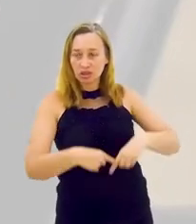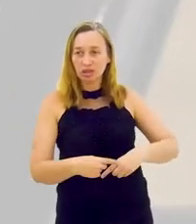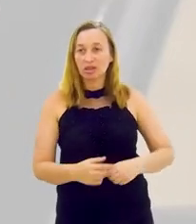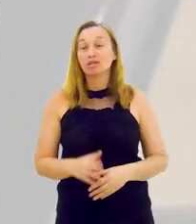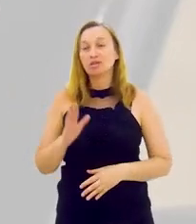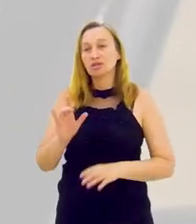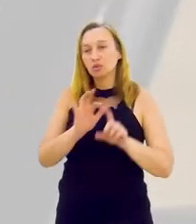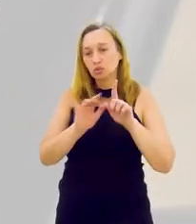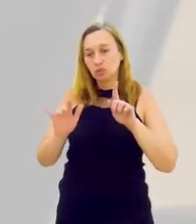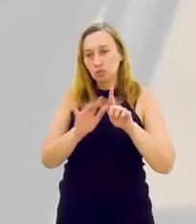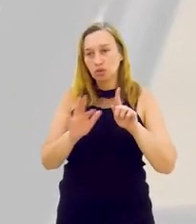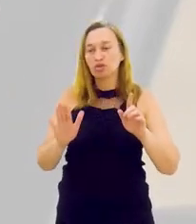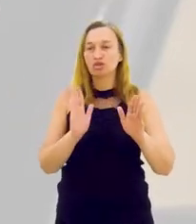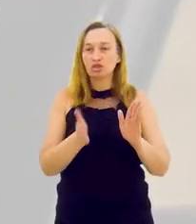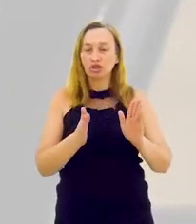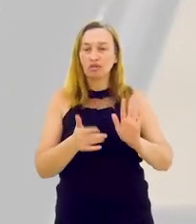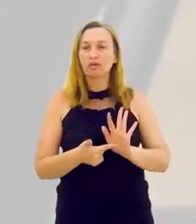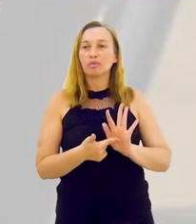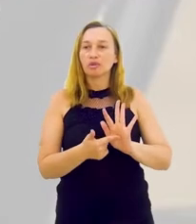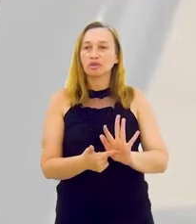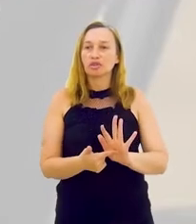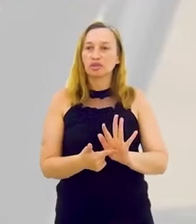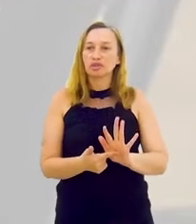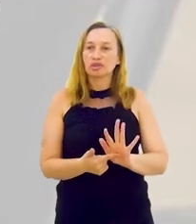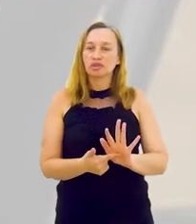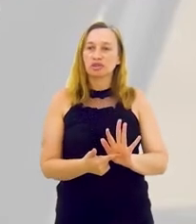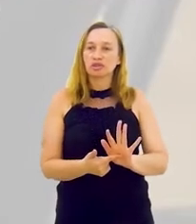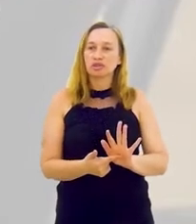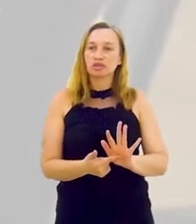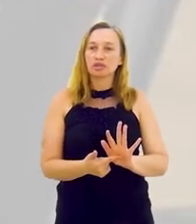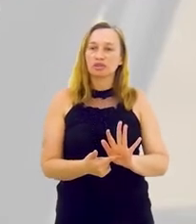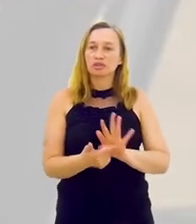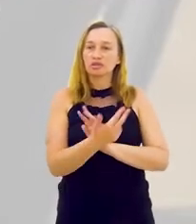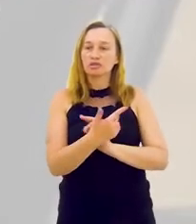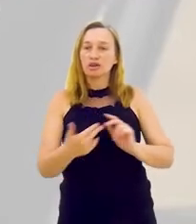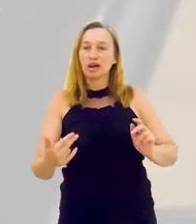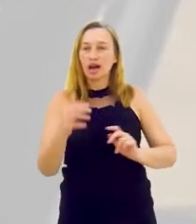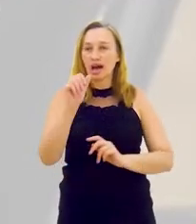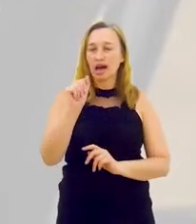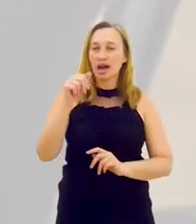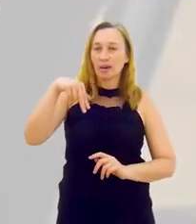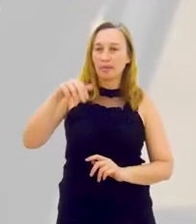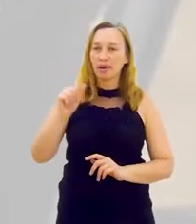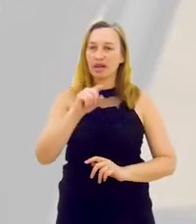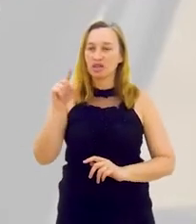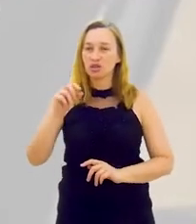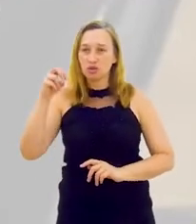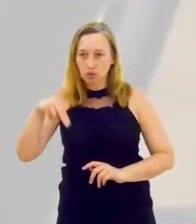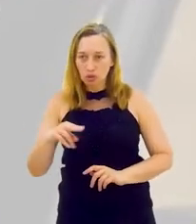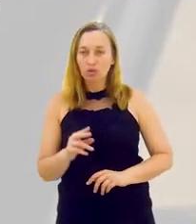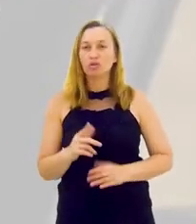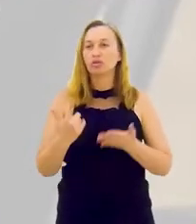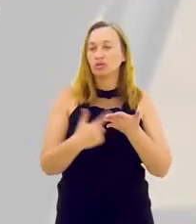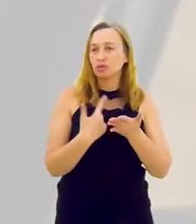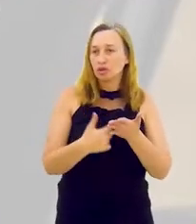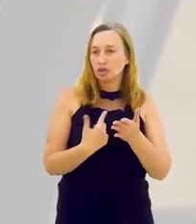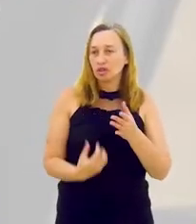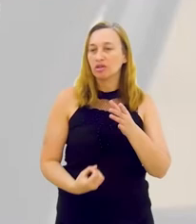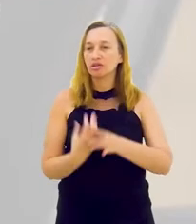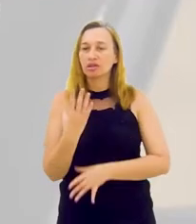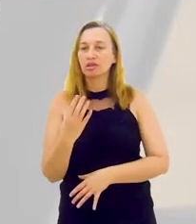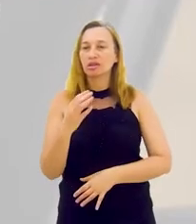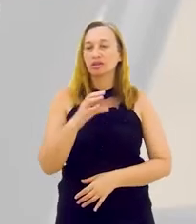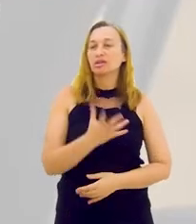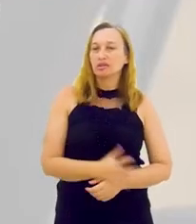no Google já vai aparecer uma série de sites. Por exemplo, a Amazon, ela está com um livro, o Senac, o livro foi feito pela